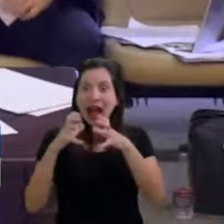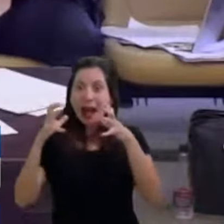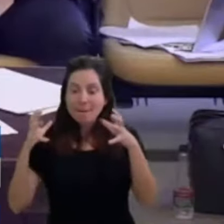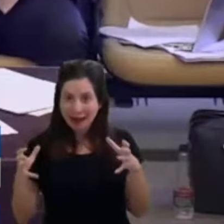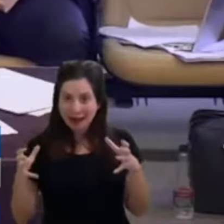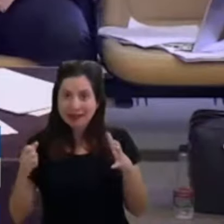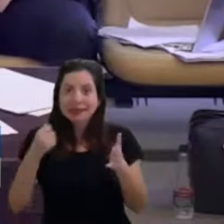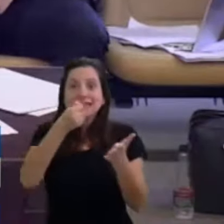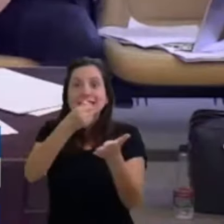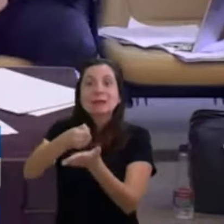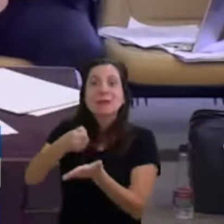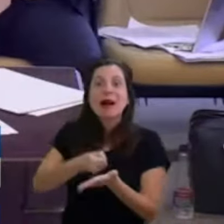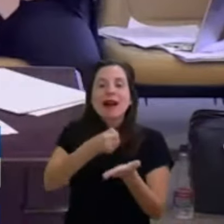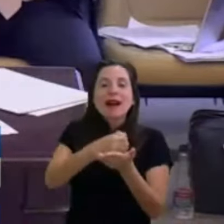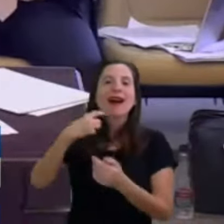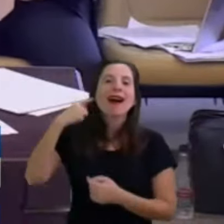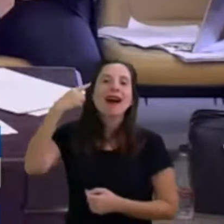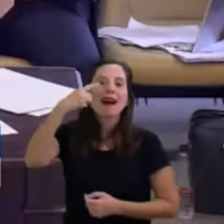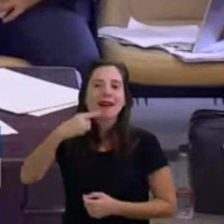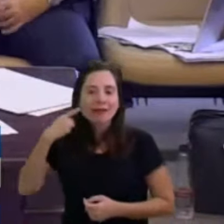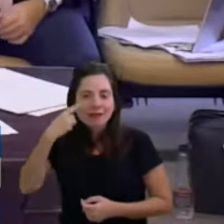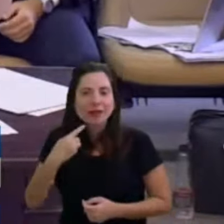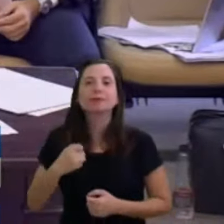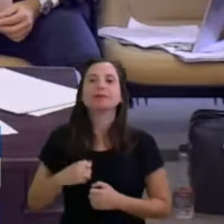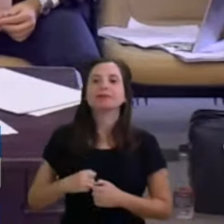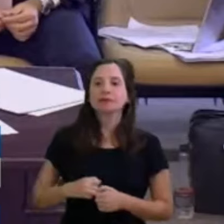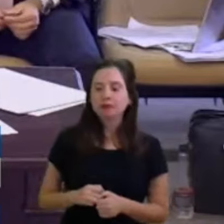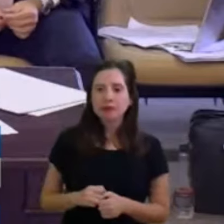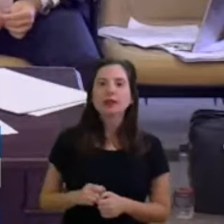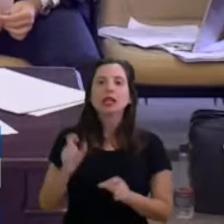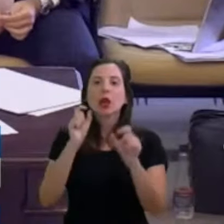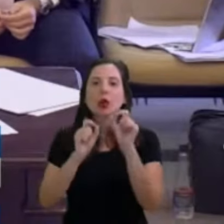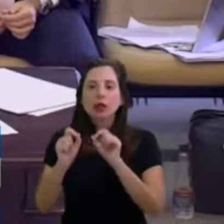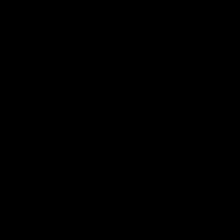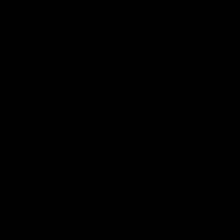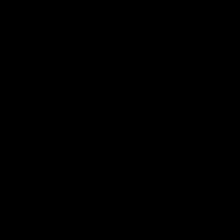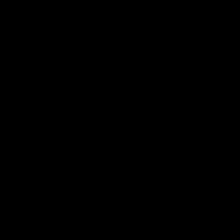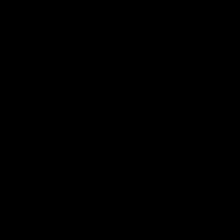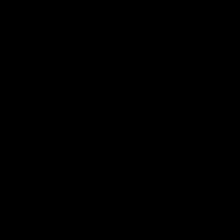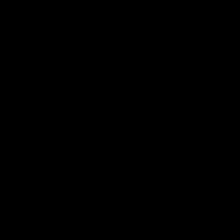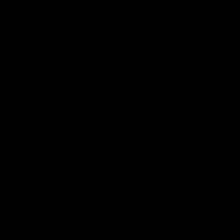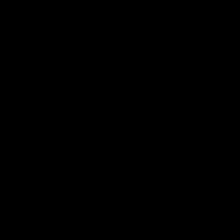que prestam plantão dentro da União Brasil, que advogam no Supremo, que advogam no TSE, 5 vezes.